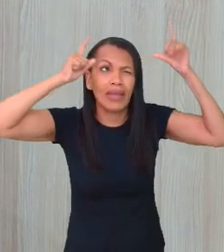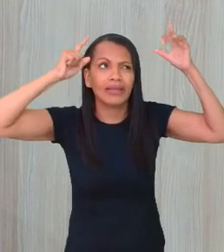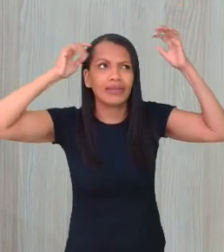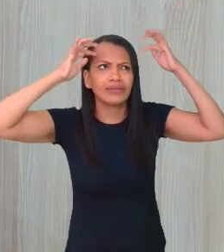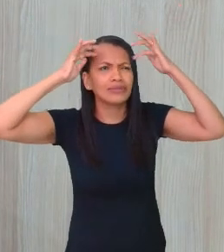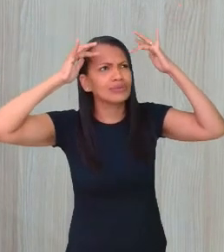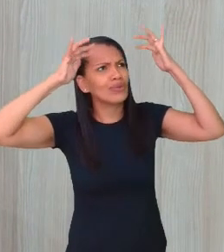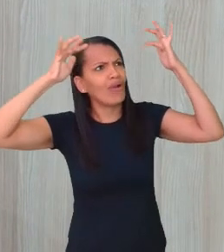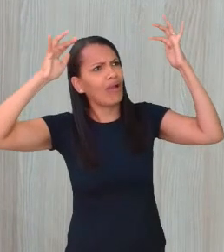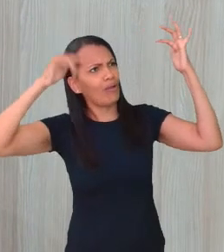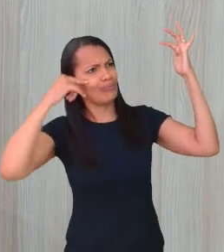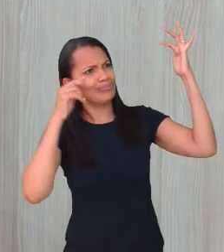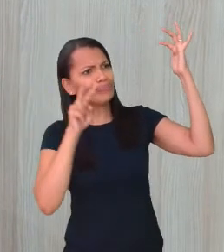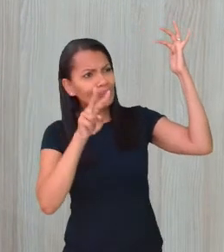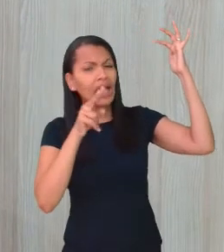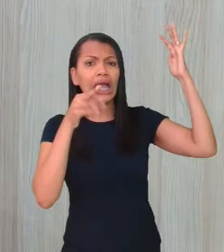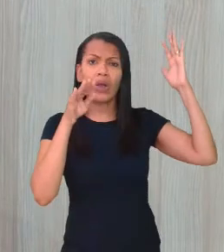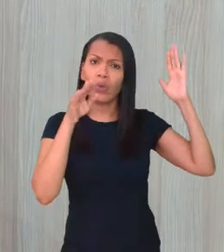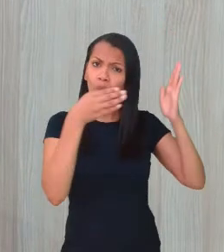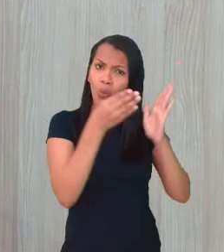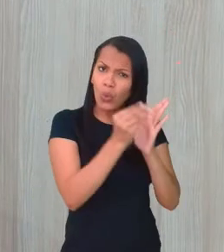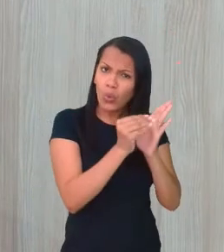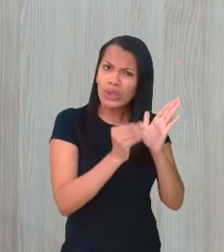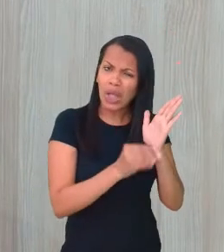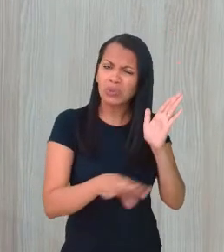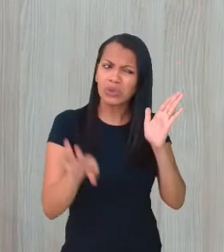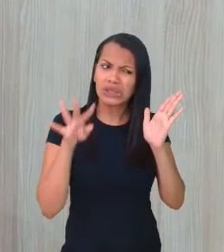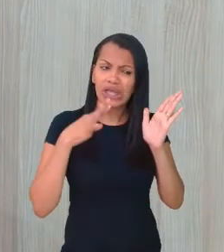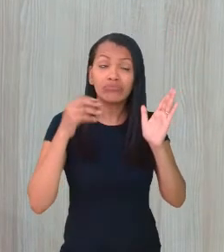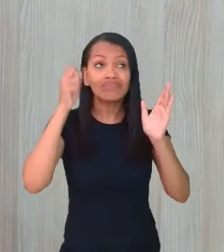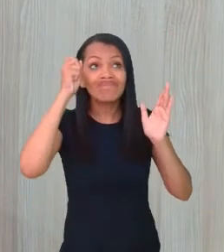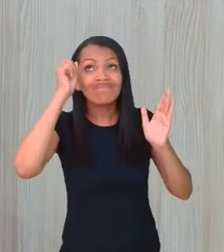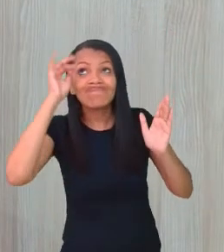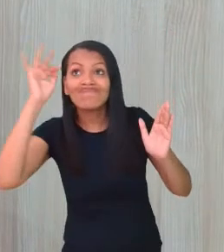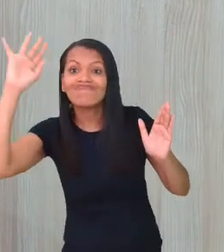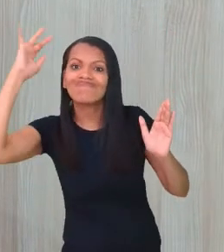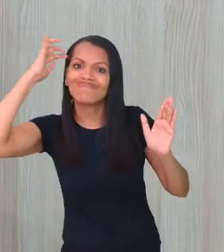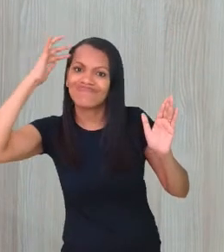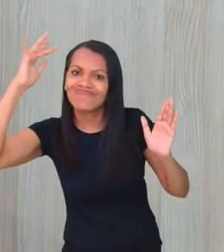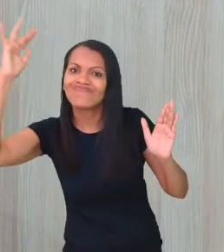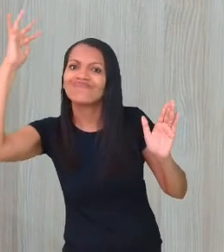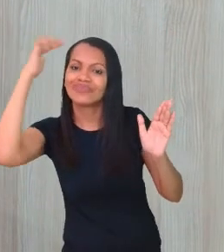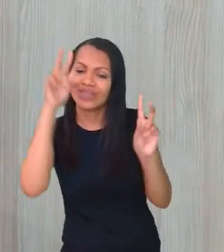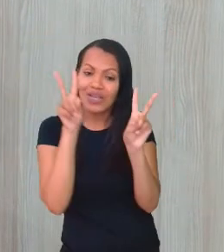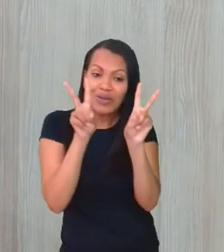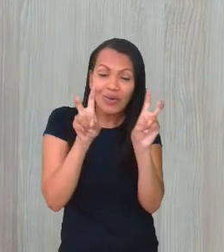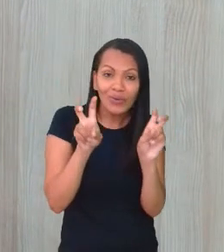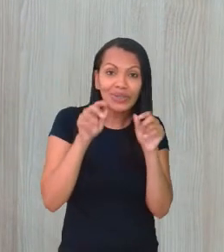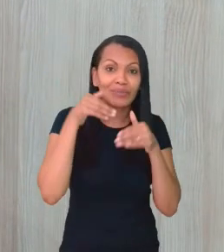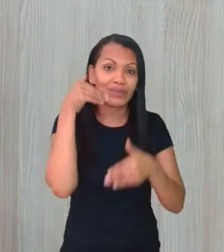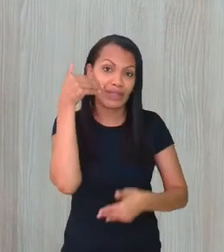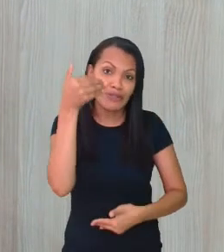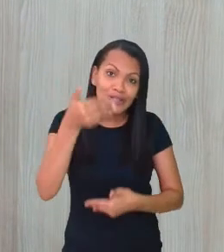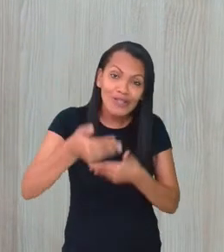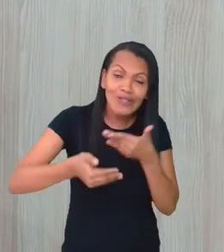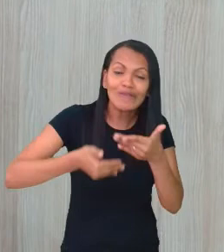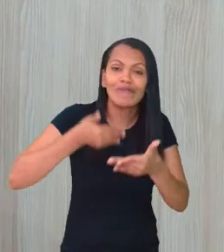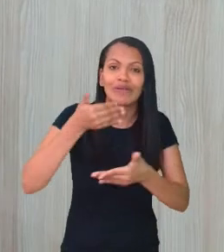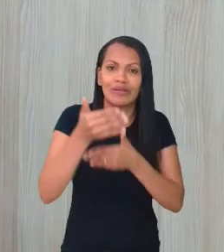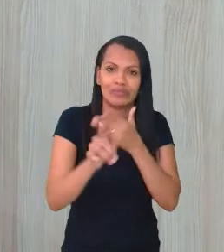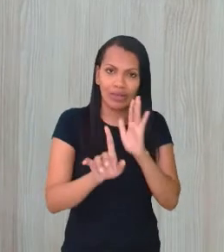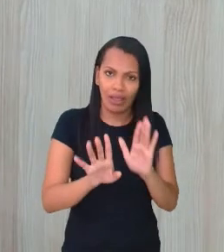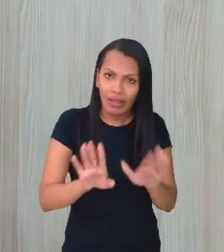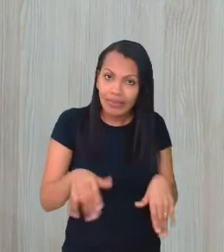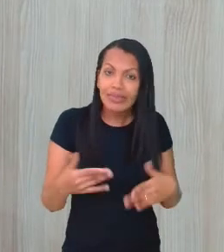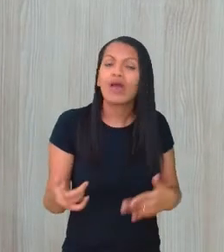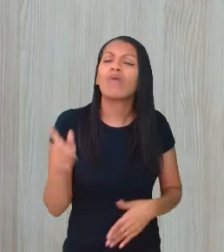aquele conteúdo, não é? Com certeza. E aí traz essa reflexão sobre o tema que está sendo desenvolvido. Então, é um